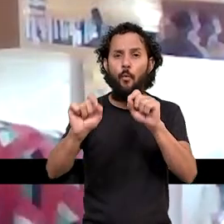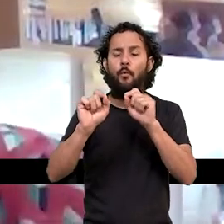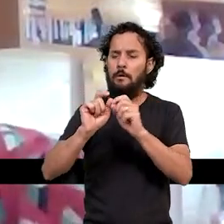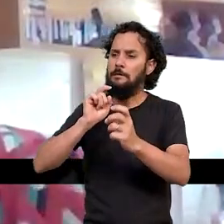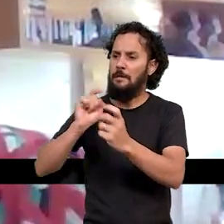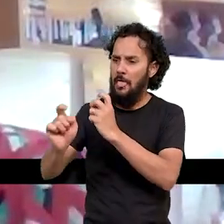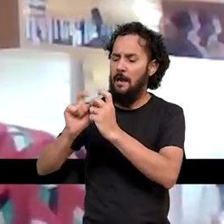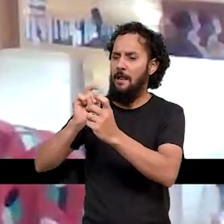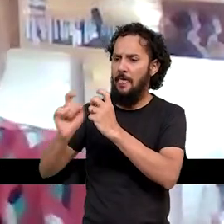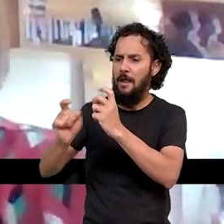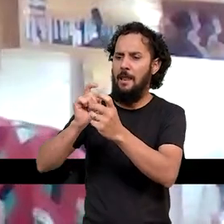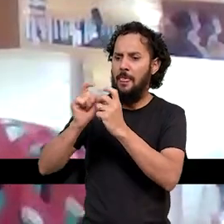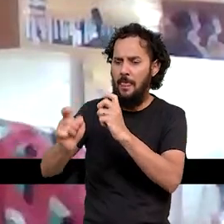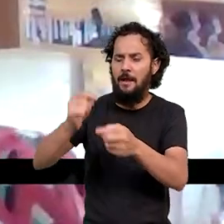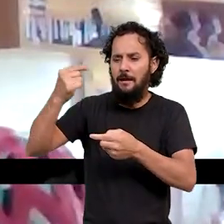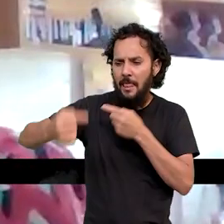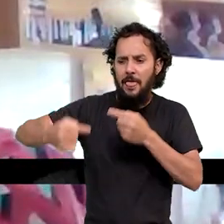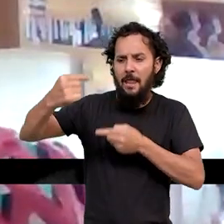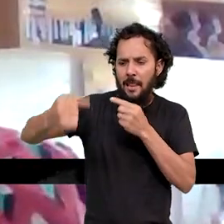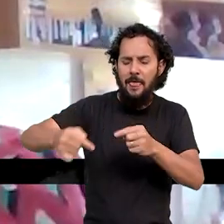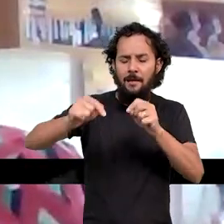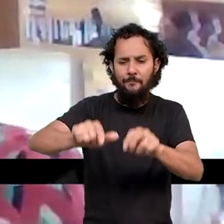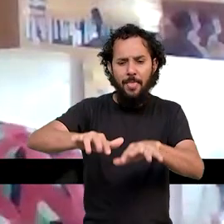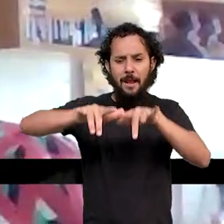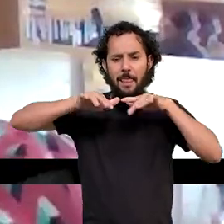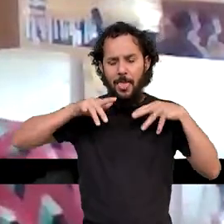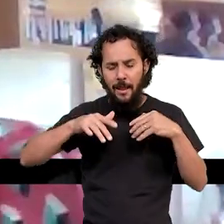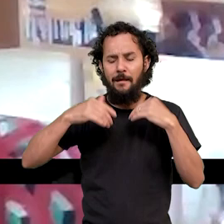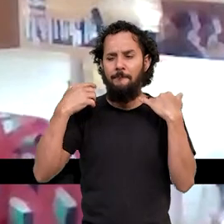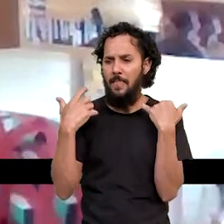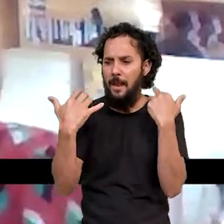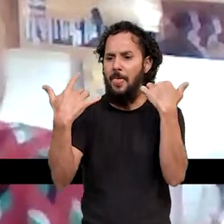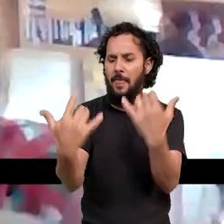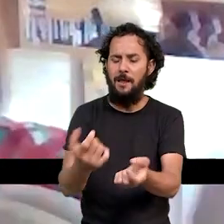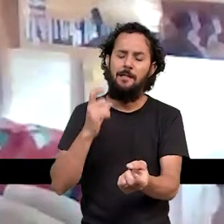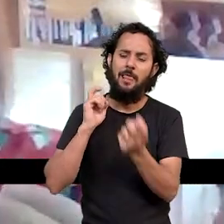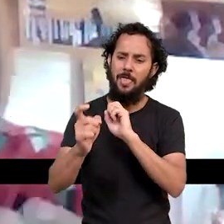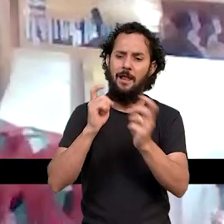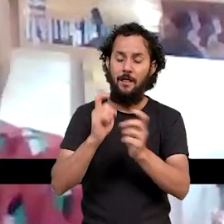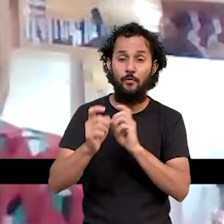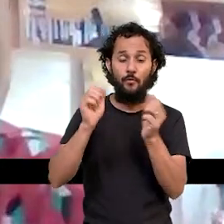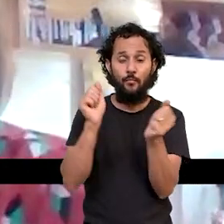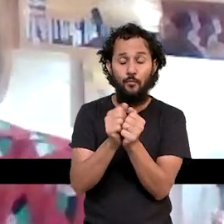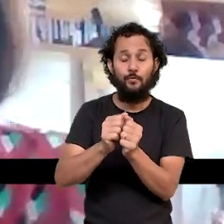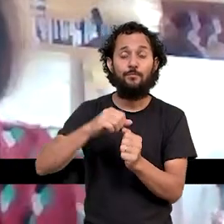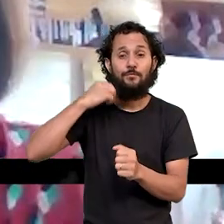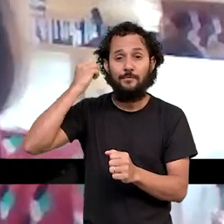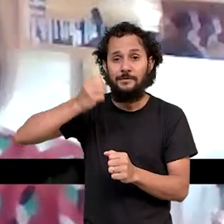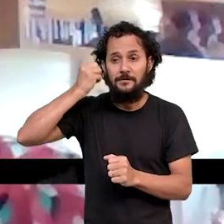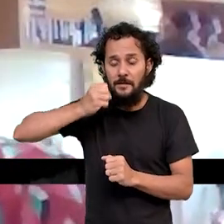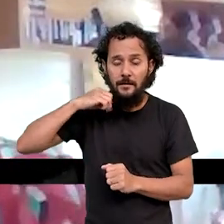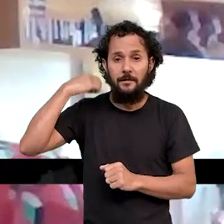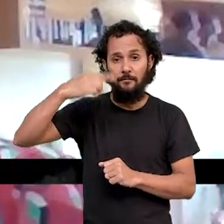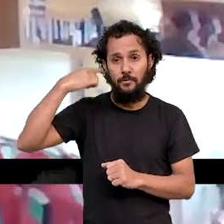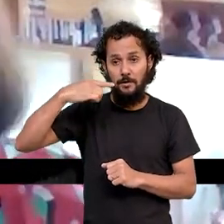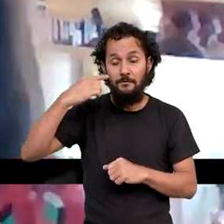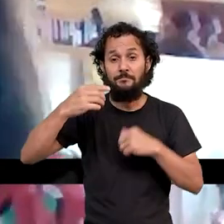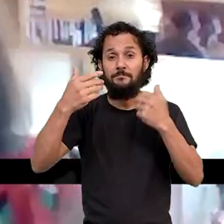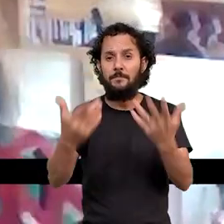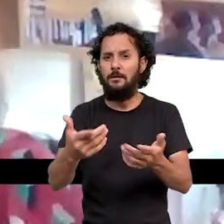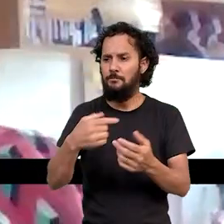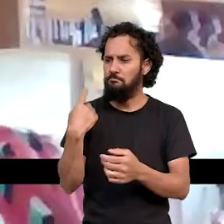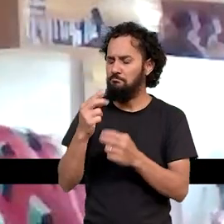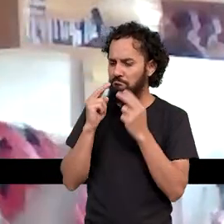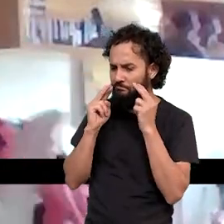fizemos reuniões, audiências públicas com os senadores e deputados.